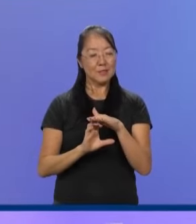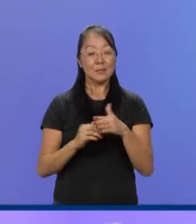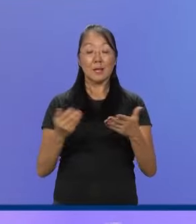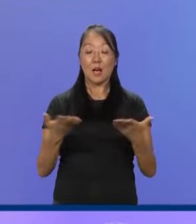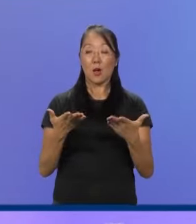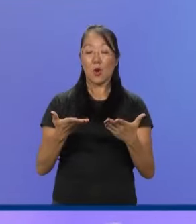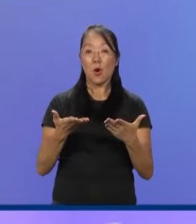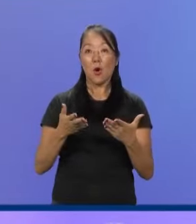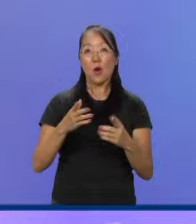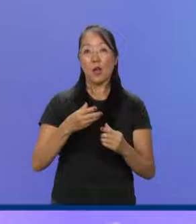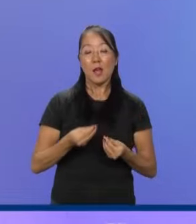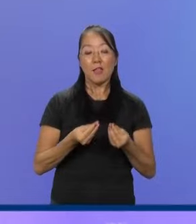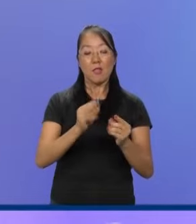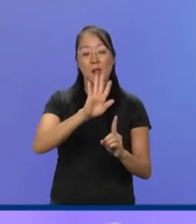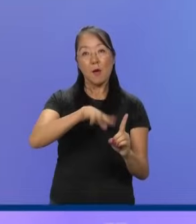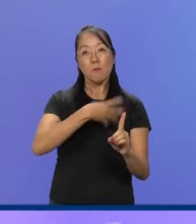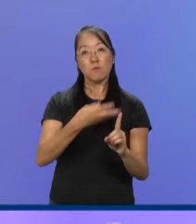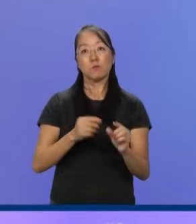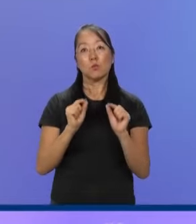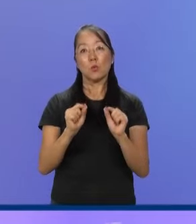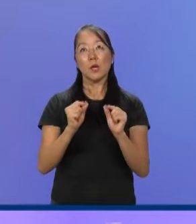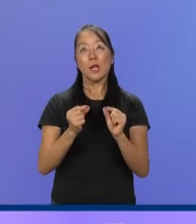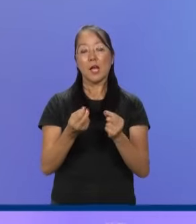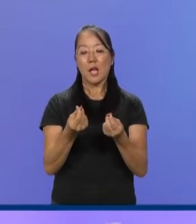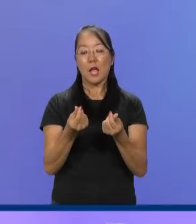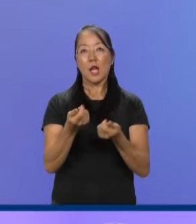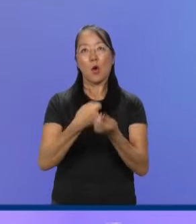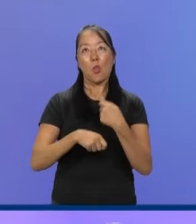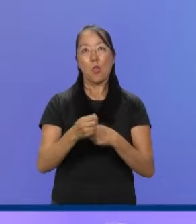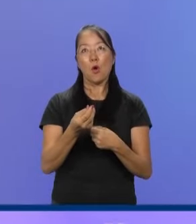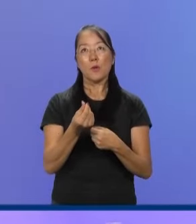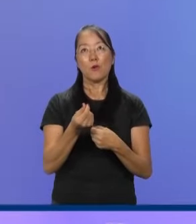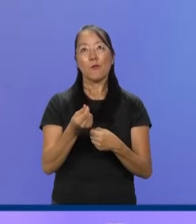honrosa no quesito análise econômico-financeira.